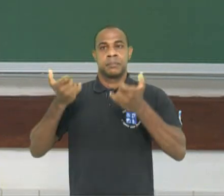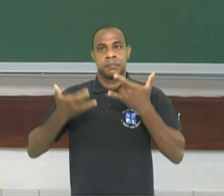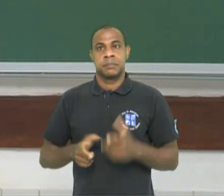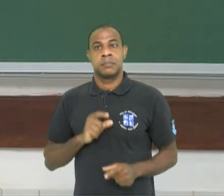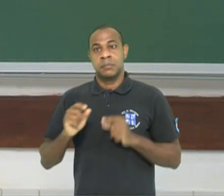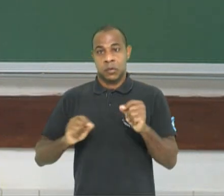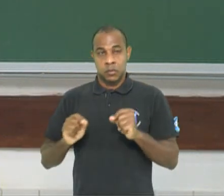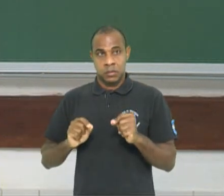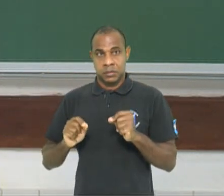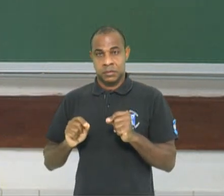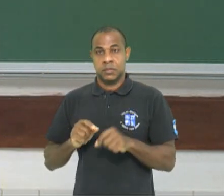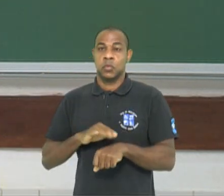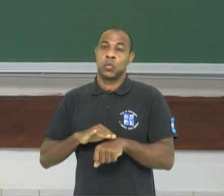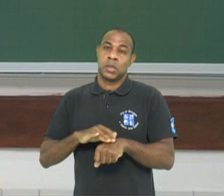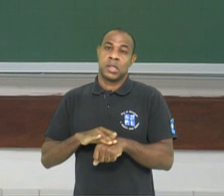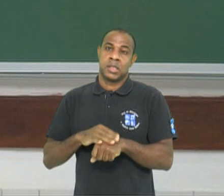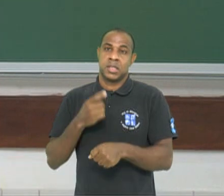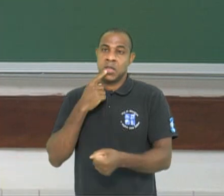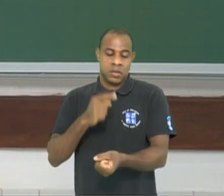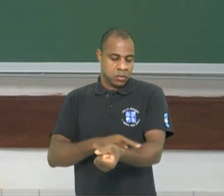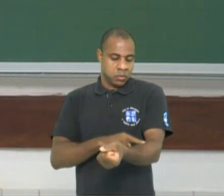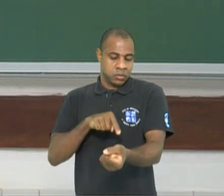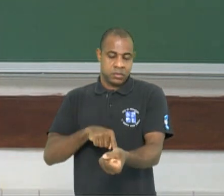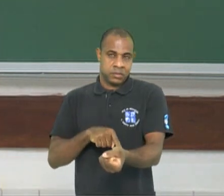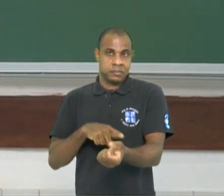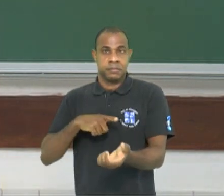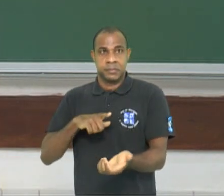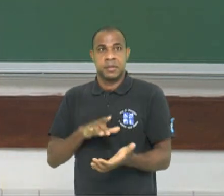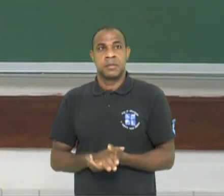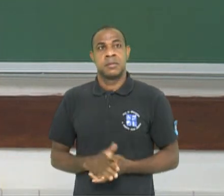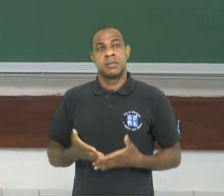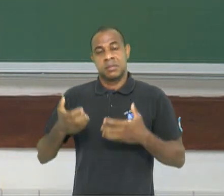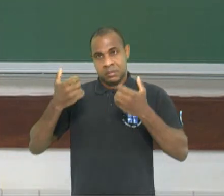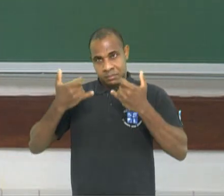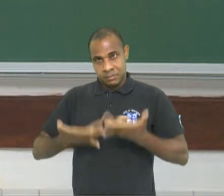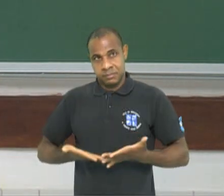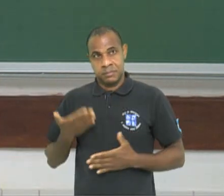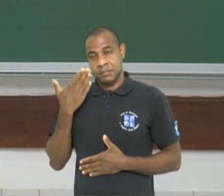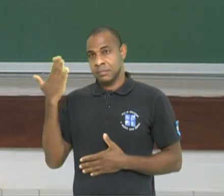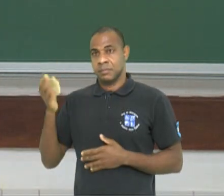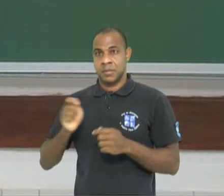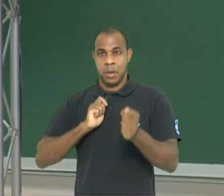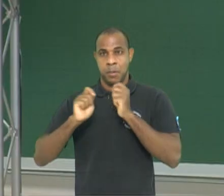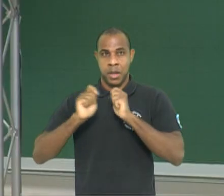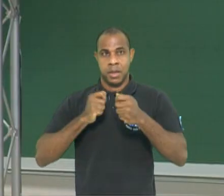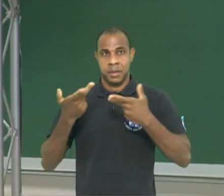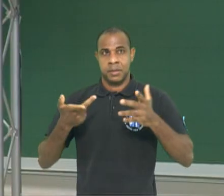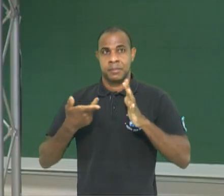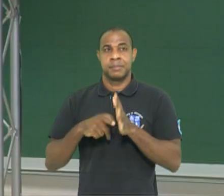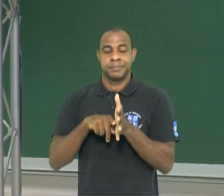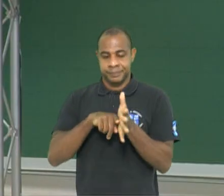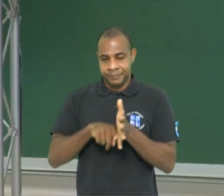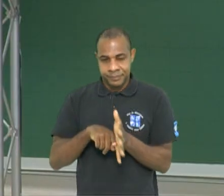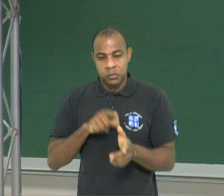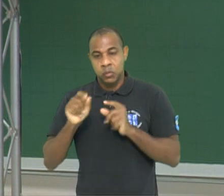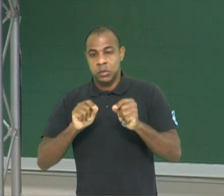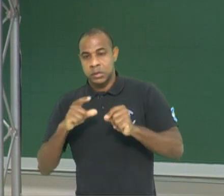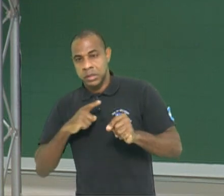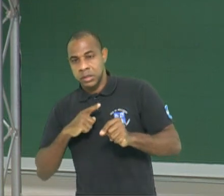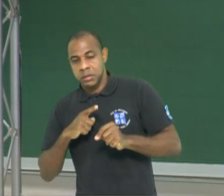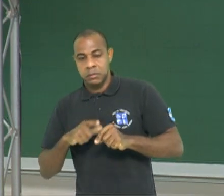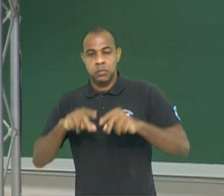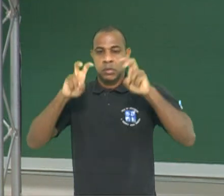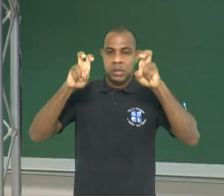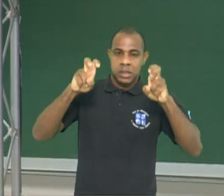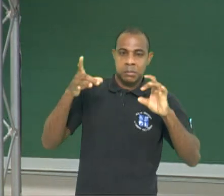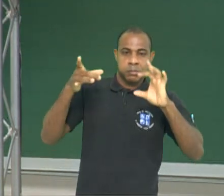sangue, doenças sanguíneas, né? E como sempre, eu sempre trago aquela reportagem, né? Que dá aquela pesquisada e ver o que tem